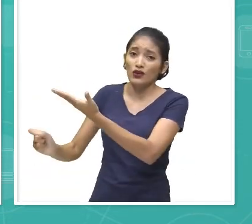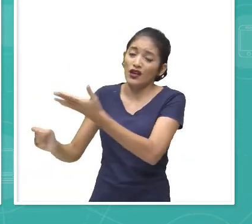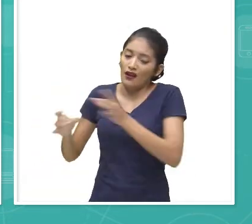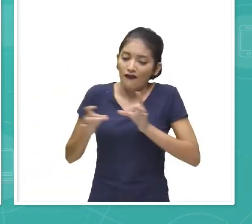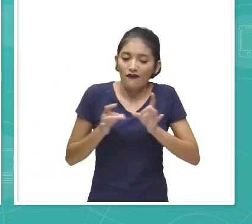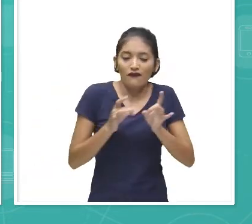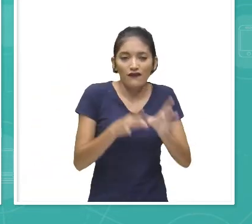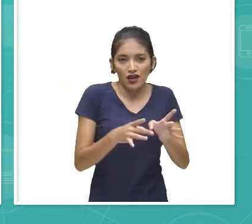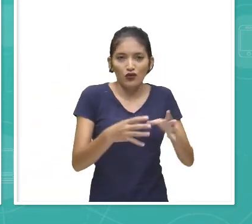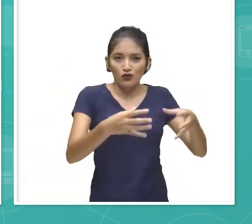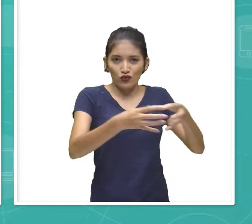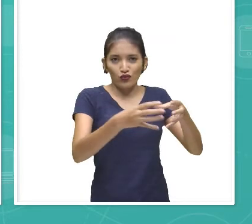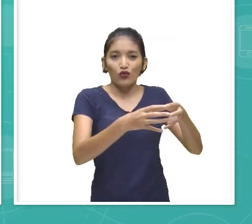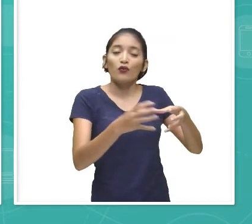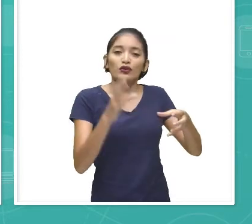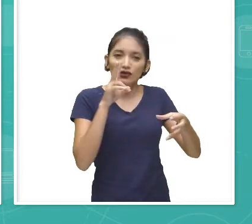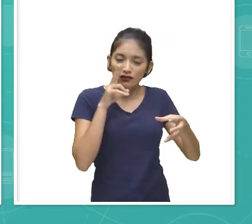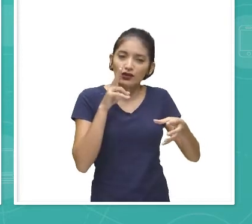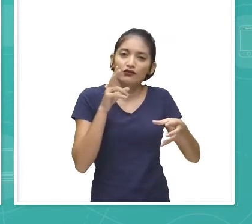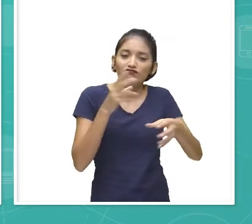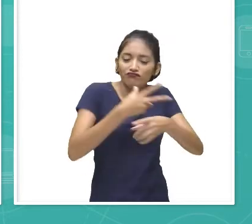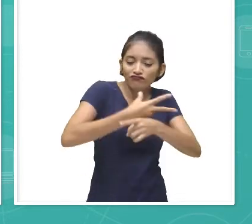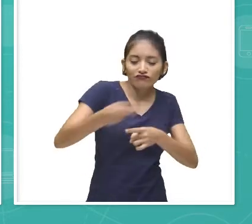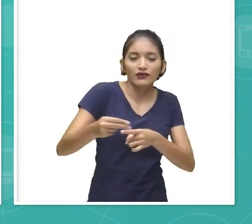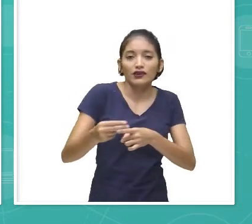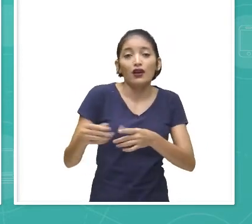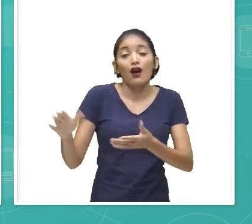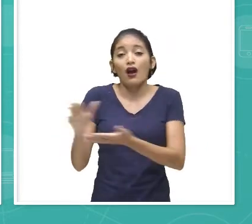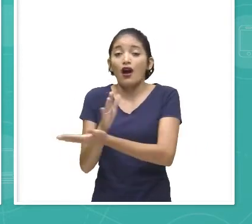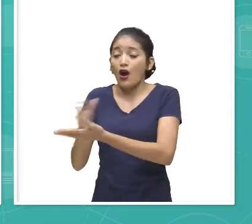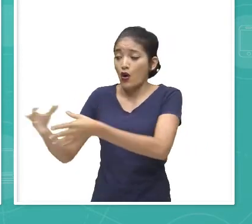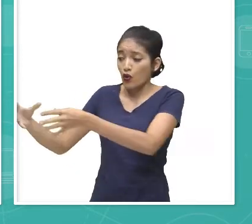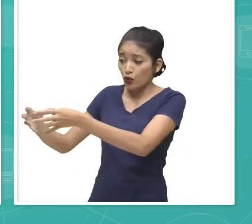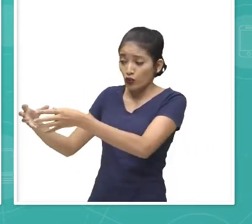vendidos pelos grupos vencedores. Então, alguns grupos